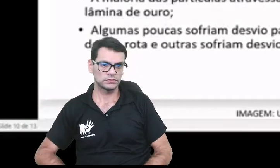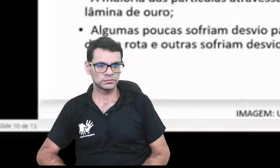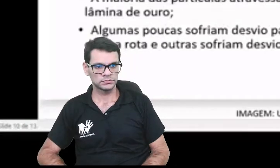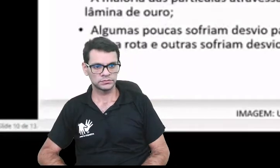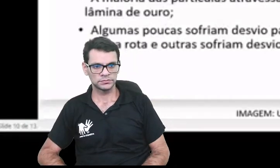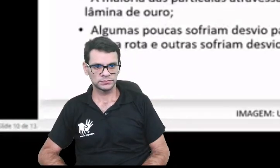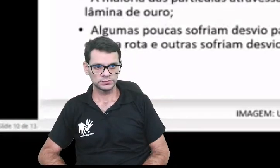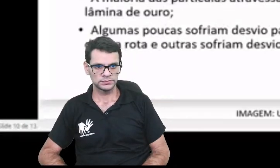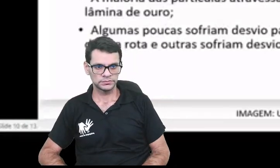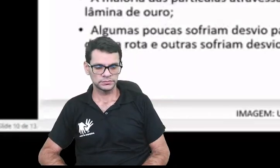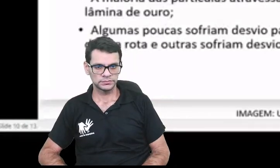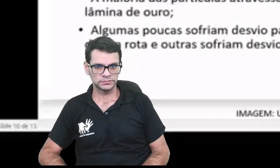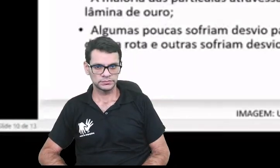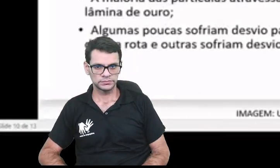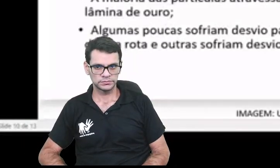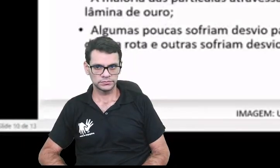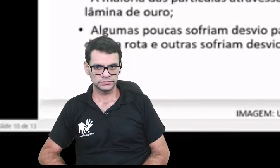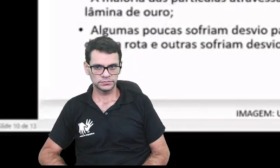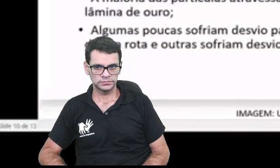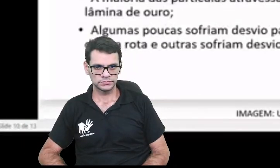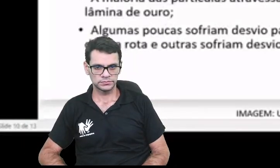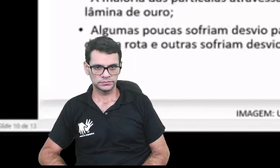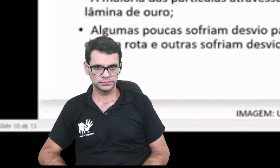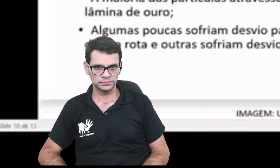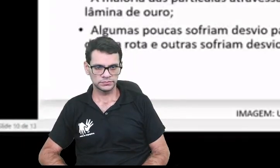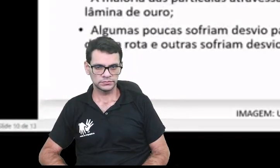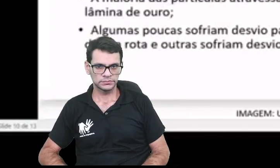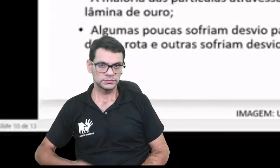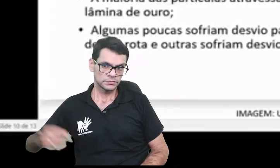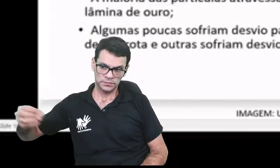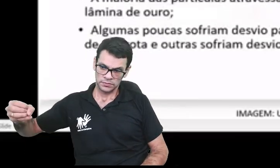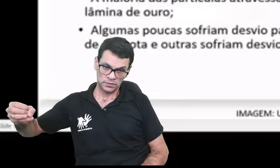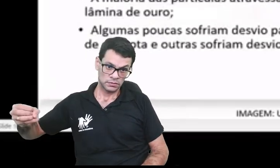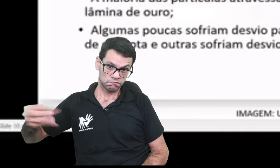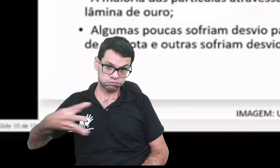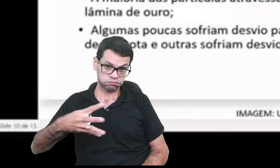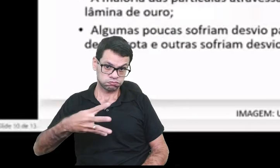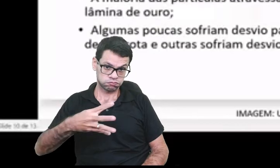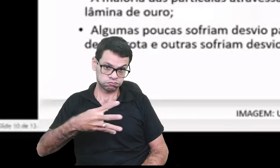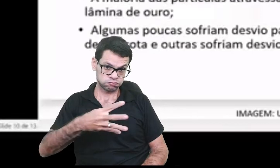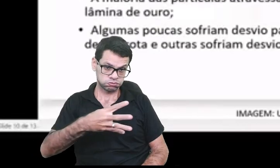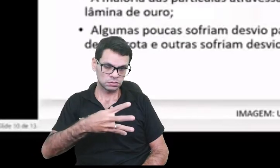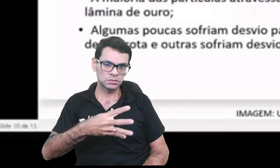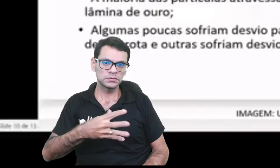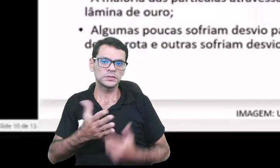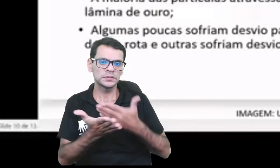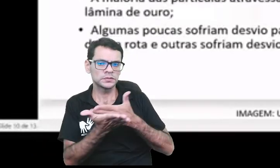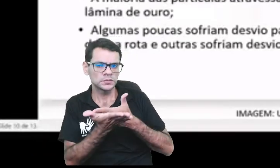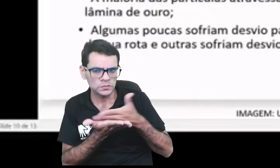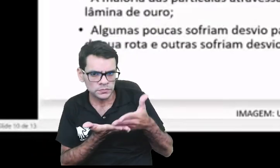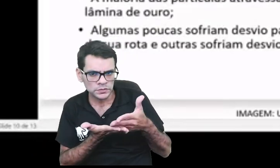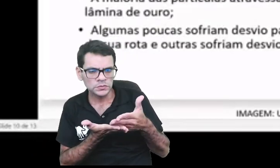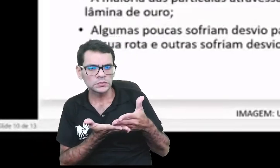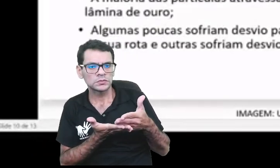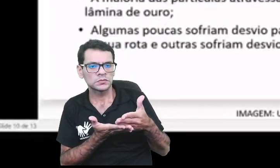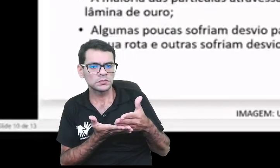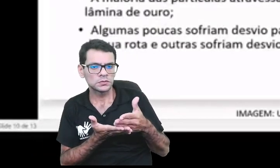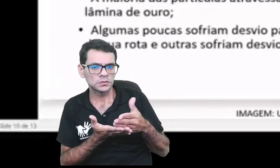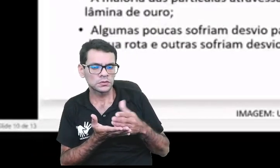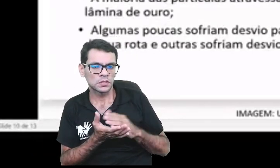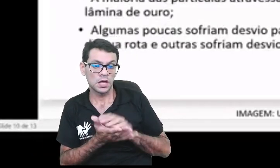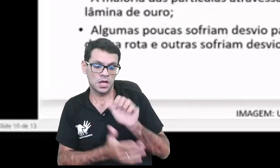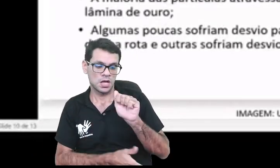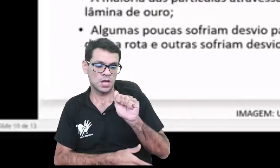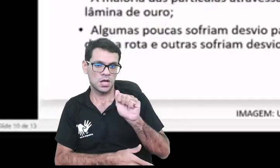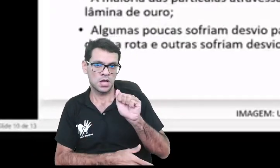Frédéric Curie, que ele emitia radiações. Então, ele começou a emitir aqui partículas